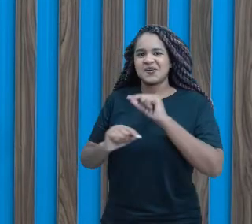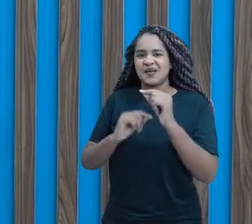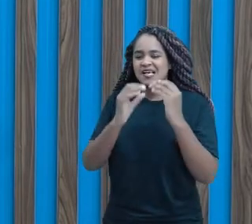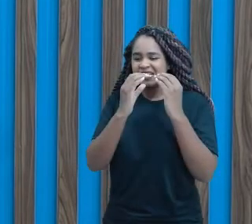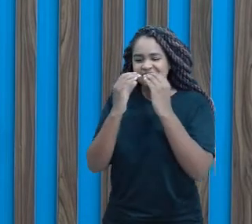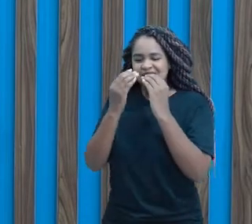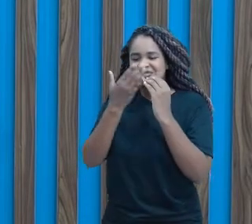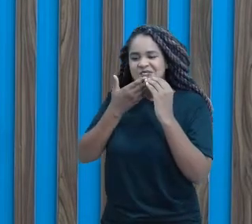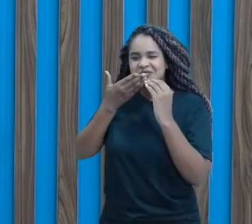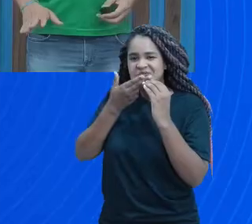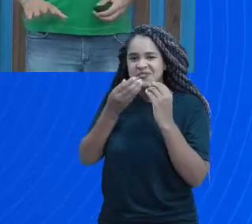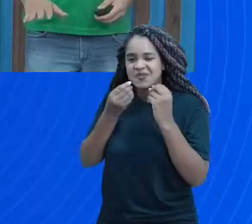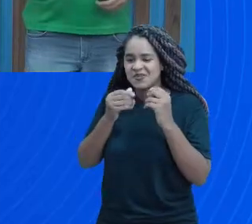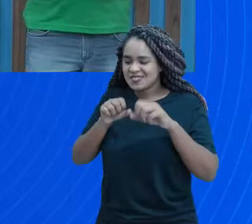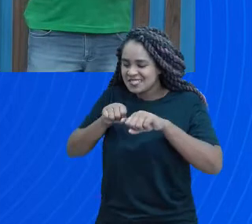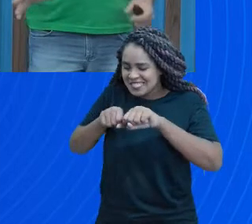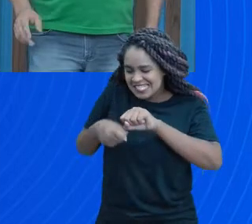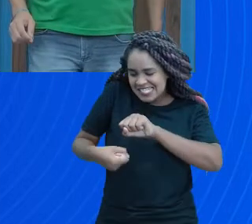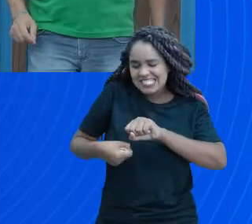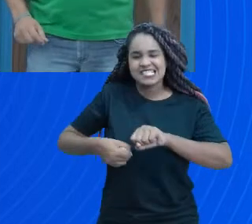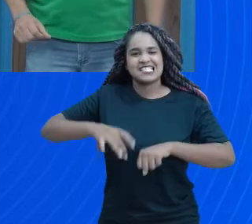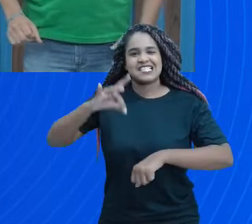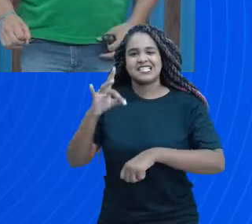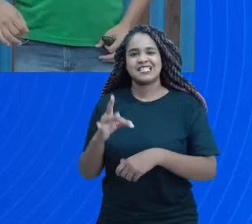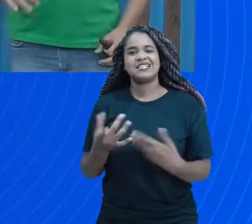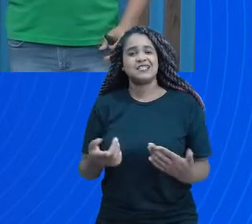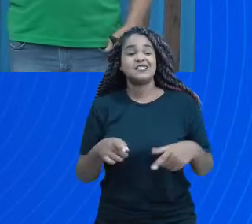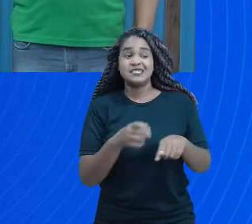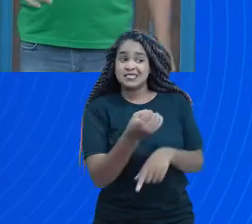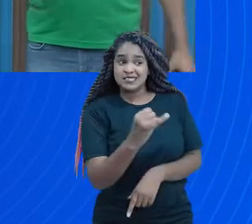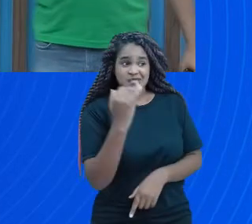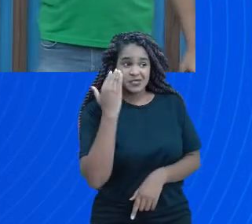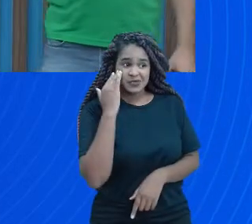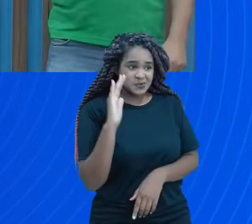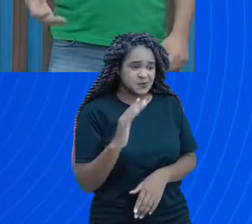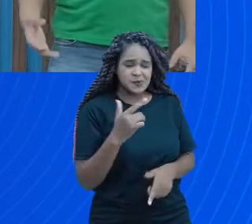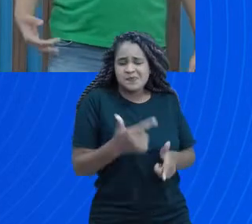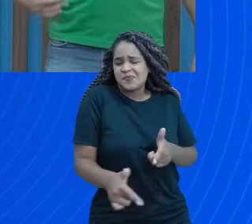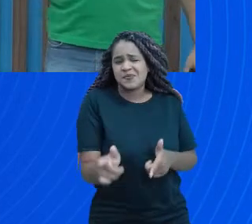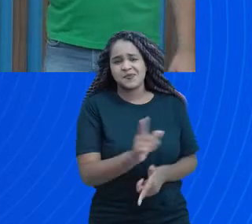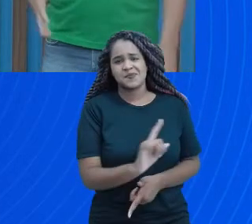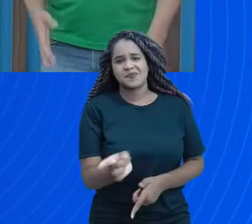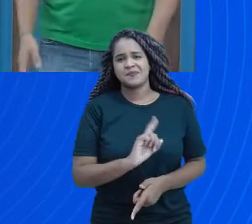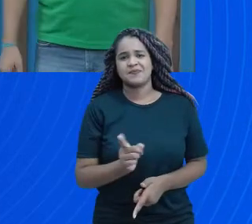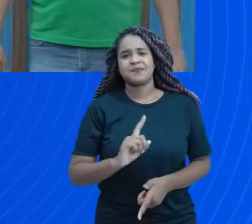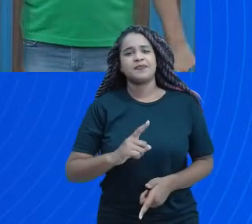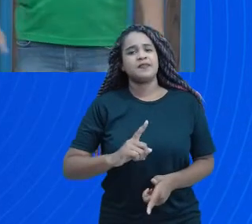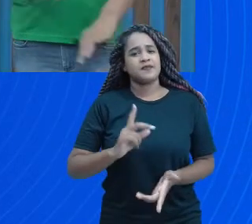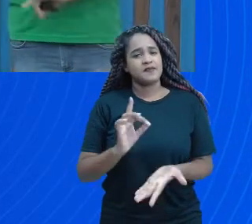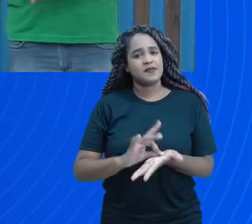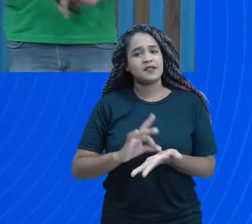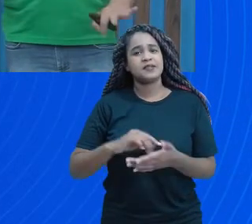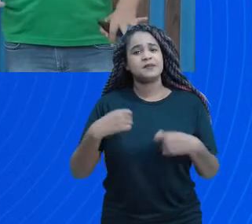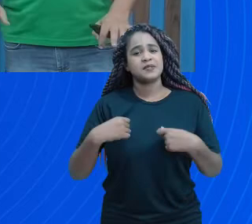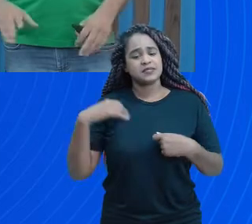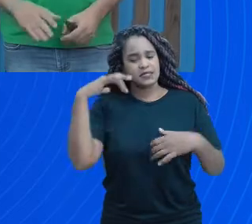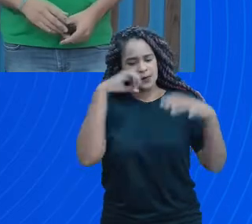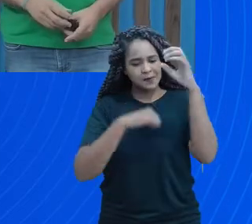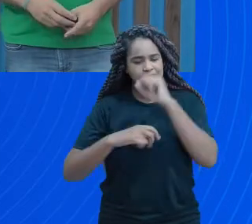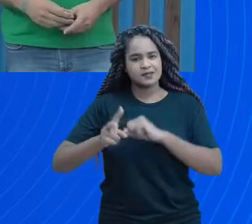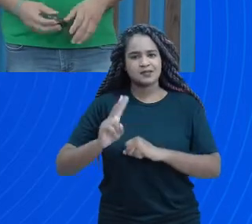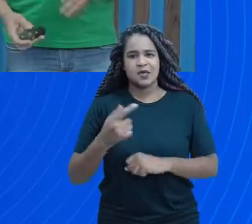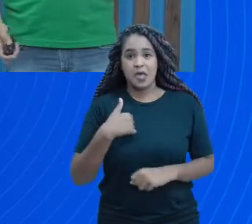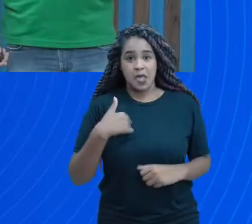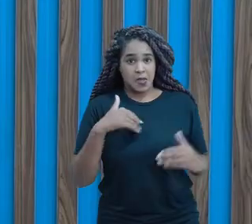E também se não Certo, souber não tem problema, né? É Porque o verdade. caminho nosso é esse, a gente tem que estudar e aprender mais e tal. Mas eu não combino nenhuma pergunta com o